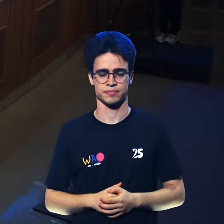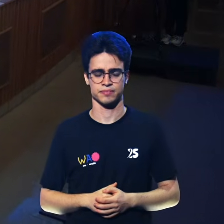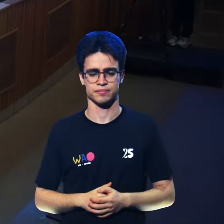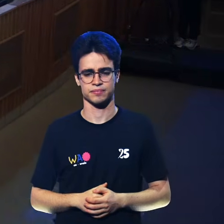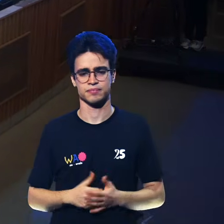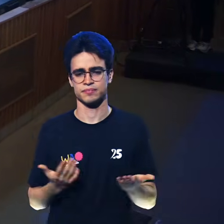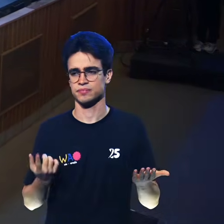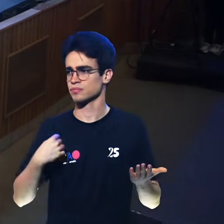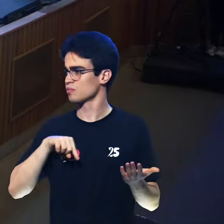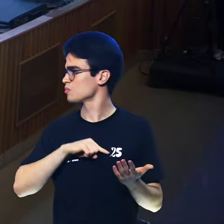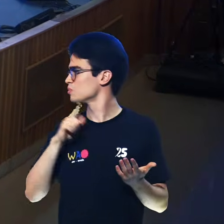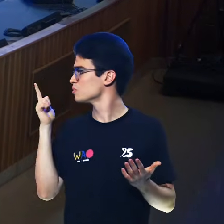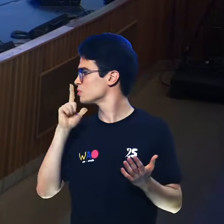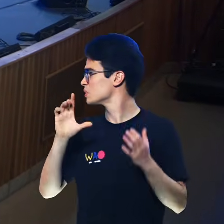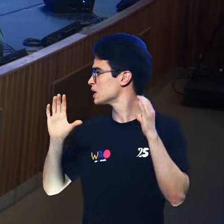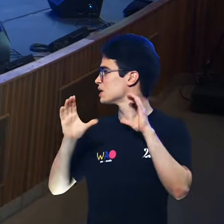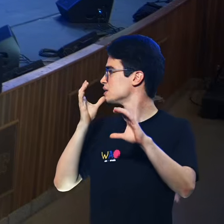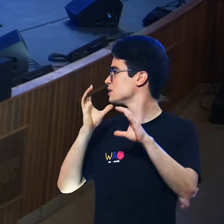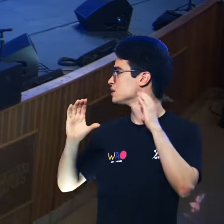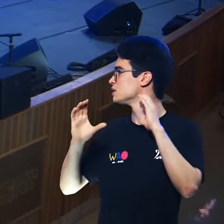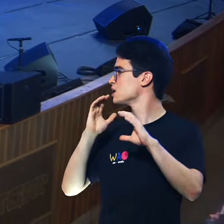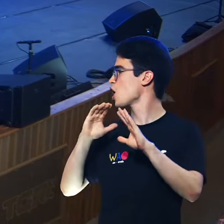A gente consegue cantar Tudo Entregarei?